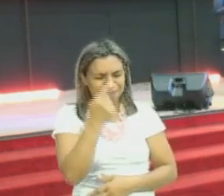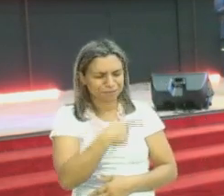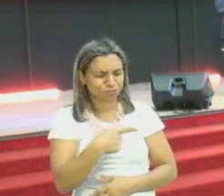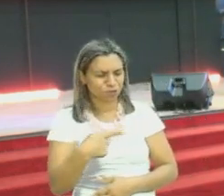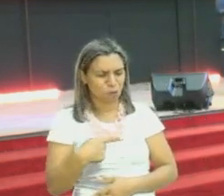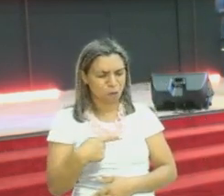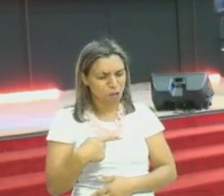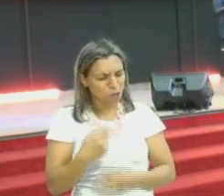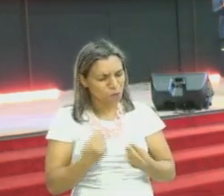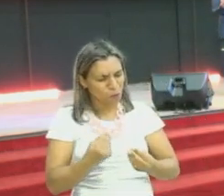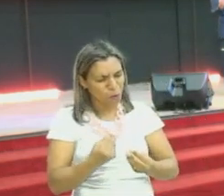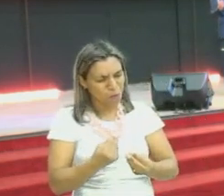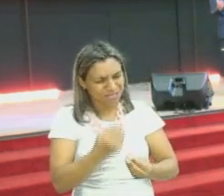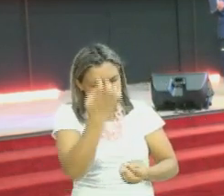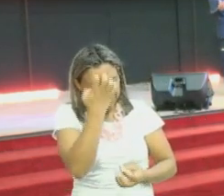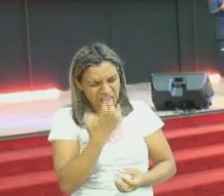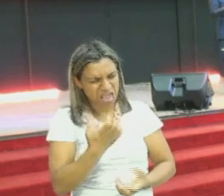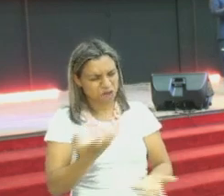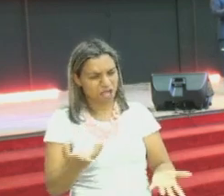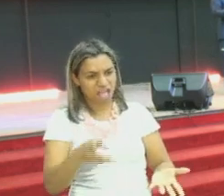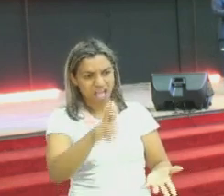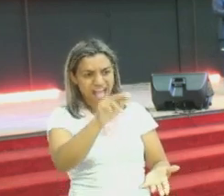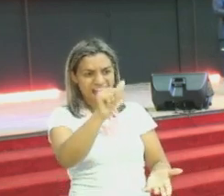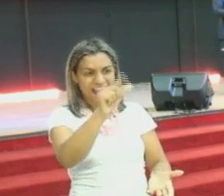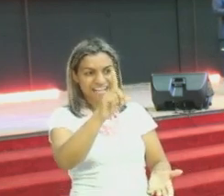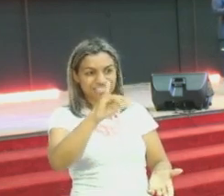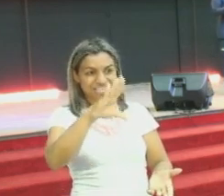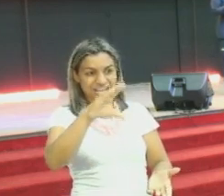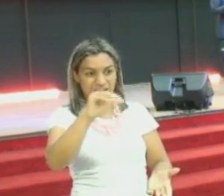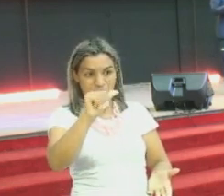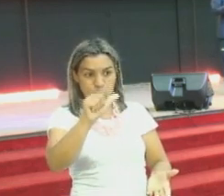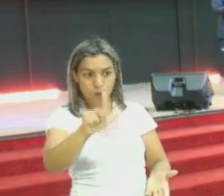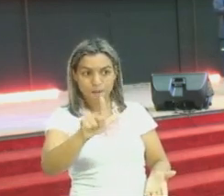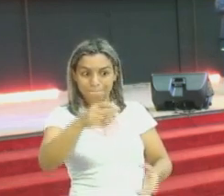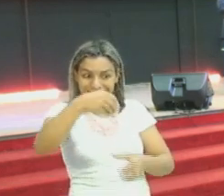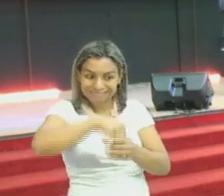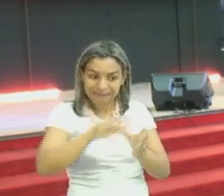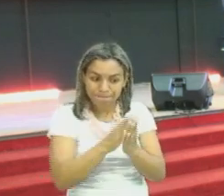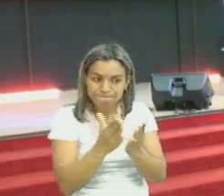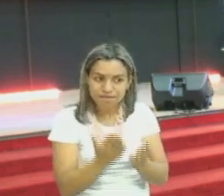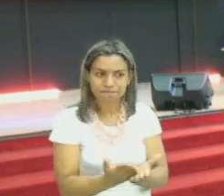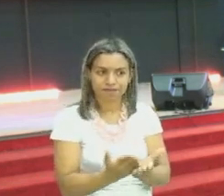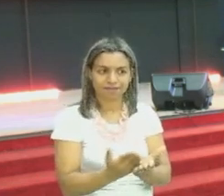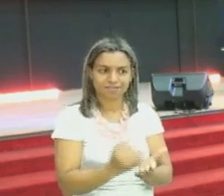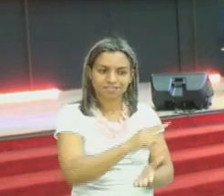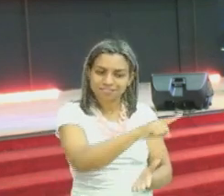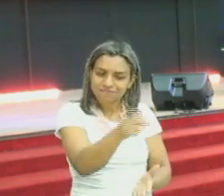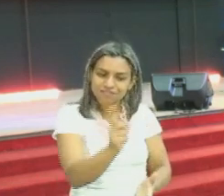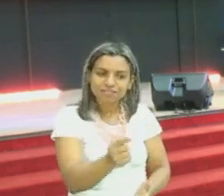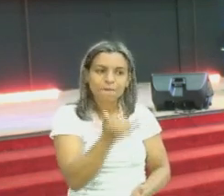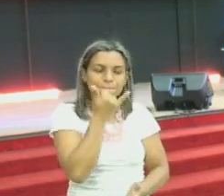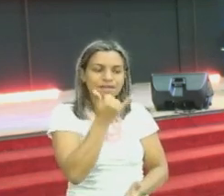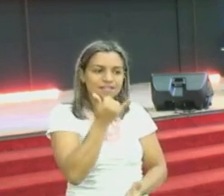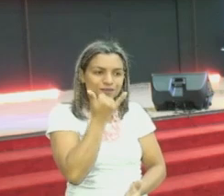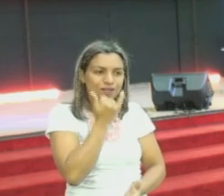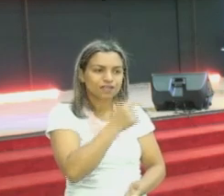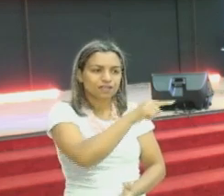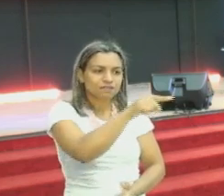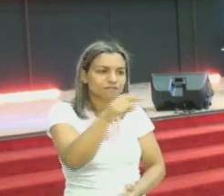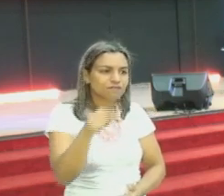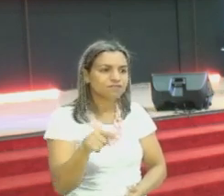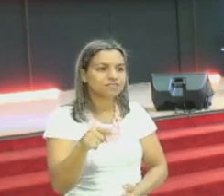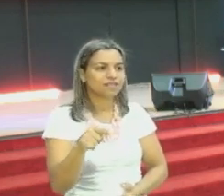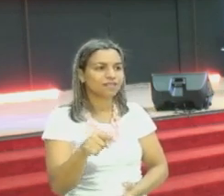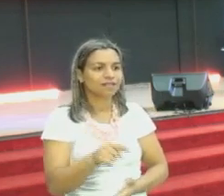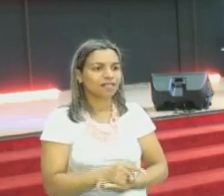muito forte, é muito radical, mas é Bíblia. Quando você não perdoa, você